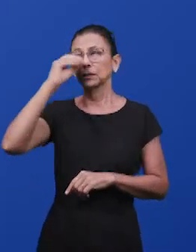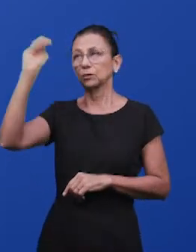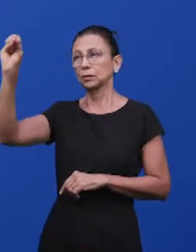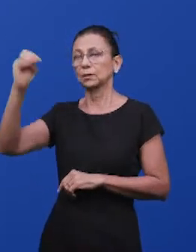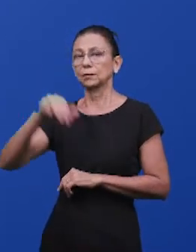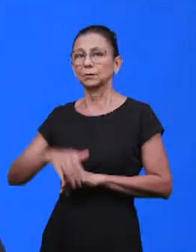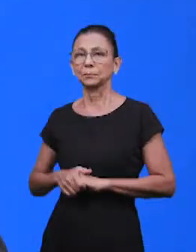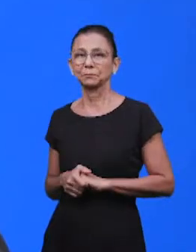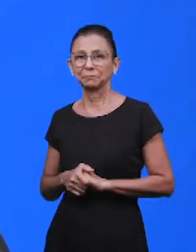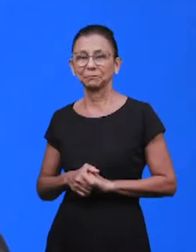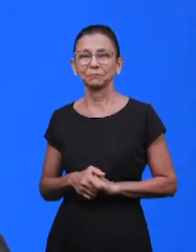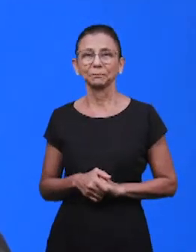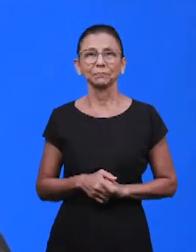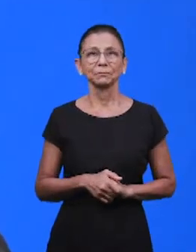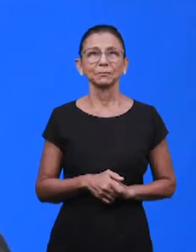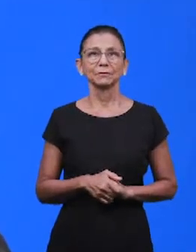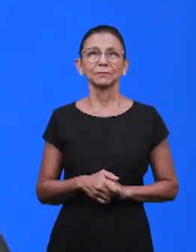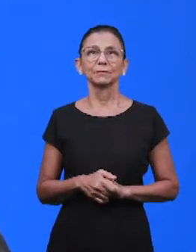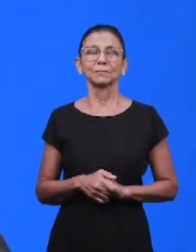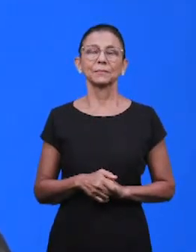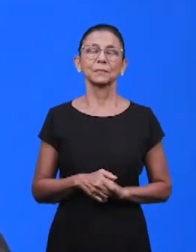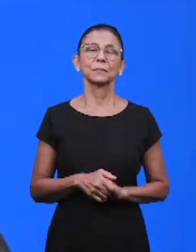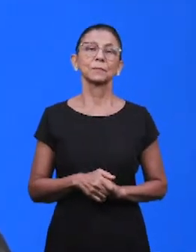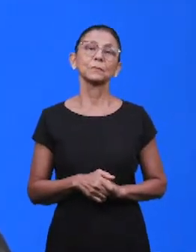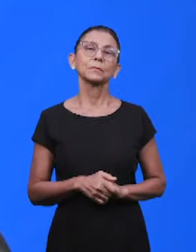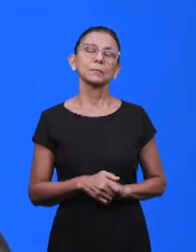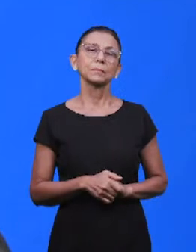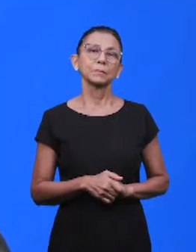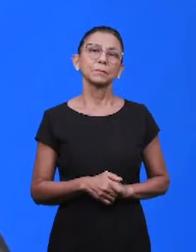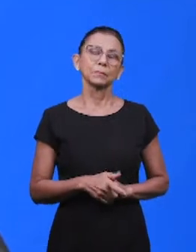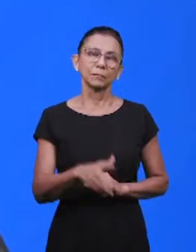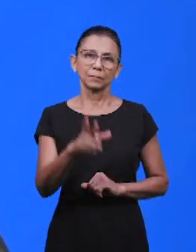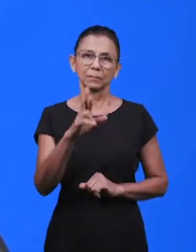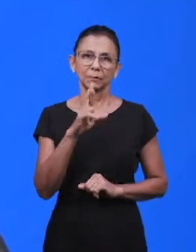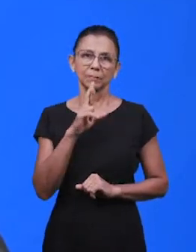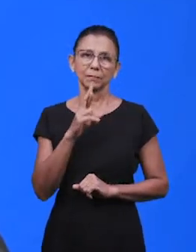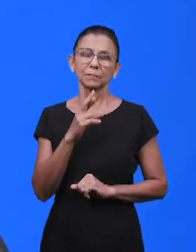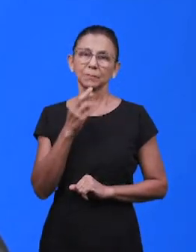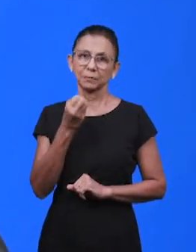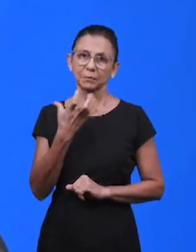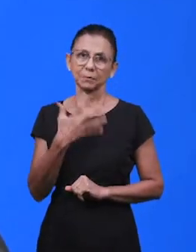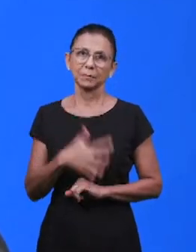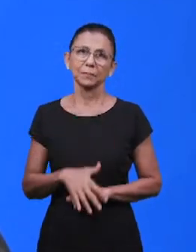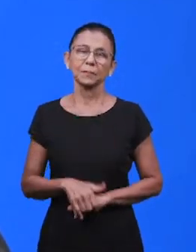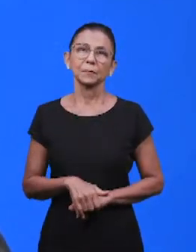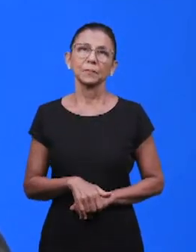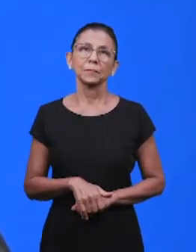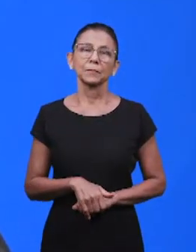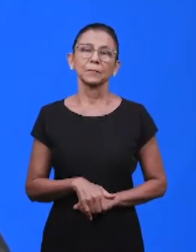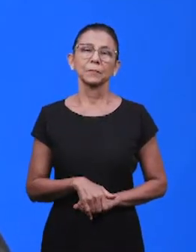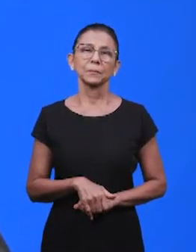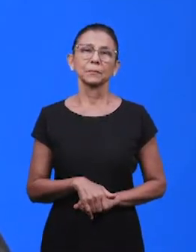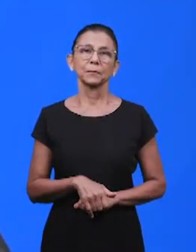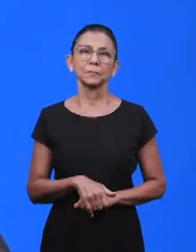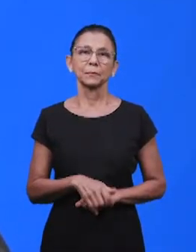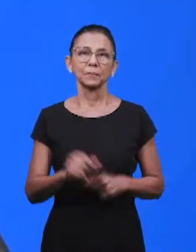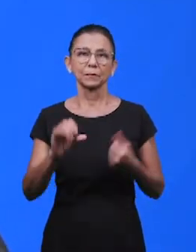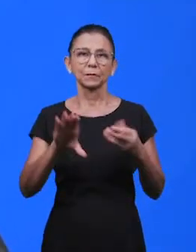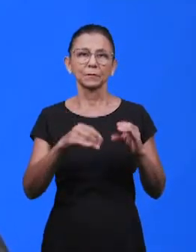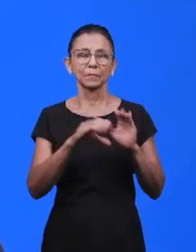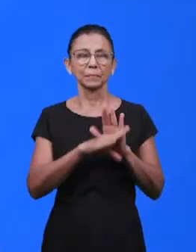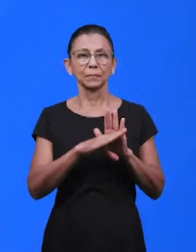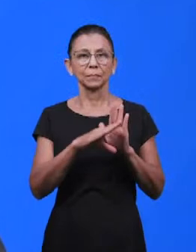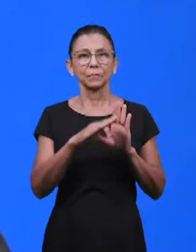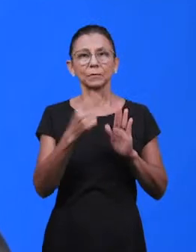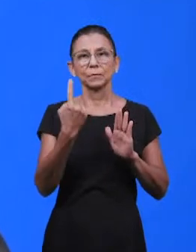Jesus. Muito bem, Patrick. Boa sua resposta, né? Como sempre. O Cantares capítulo 1, verso